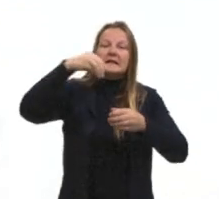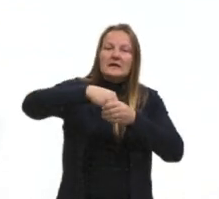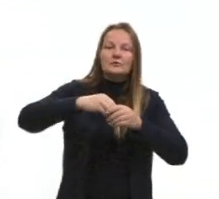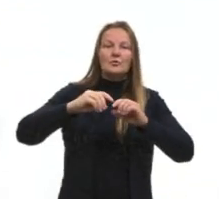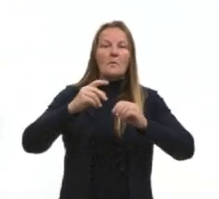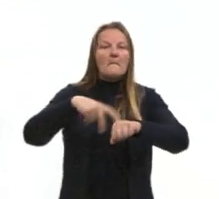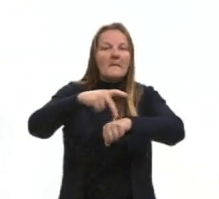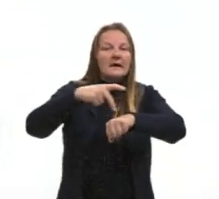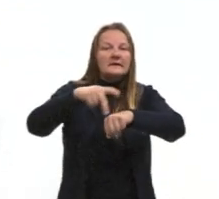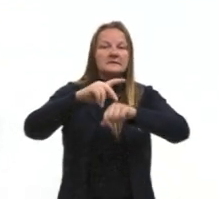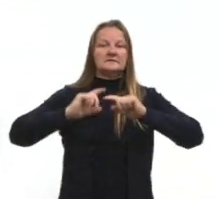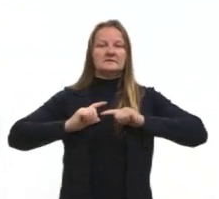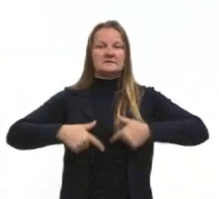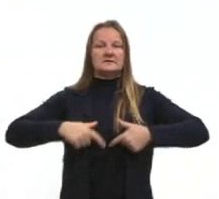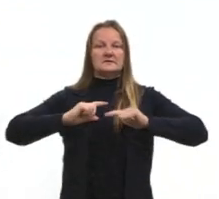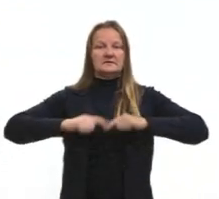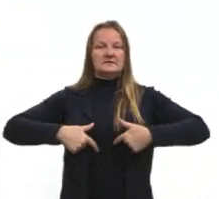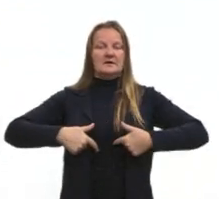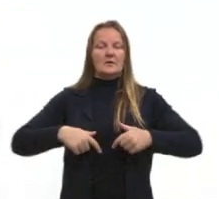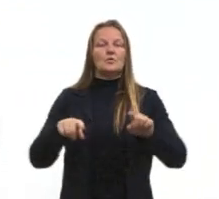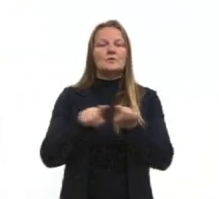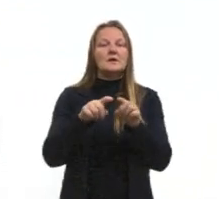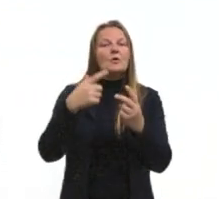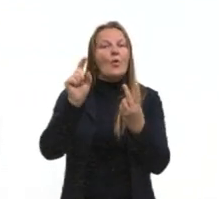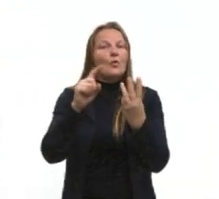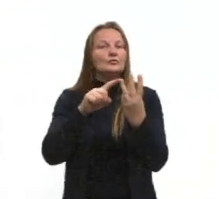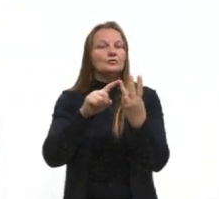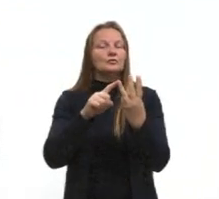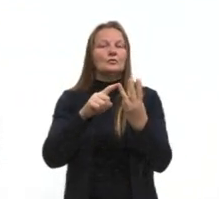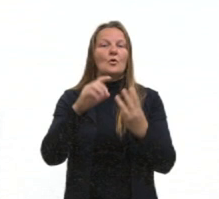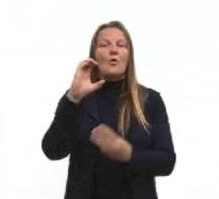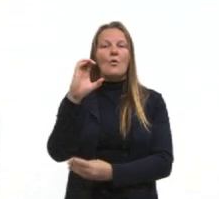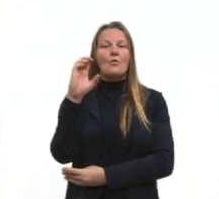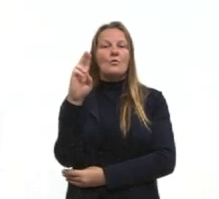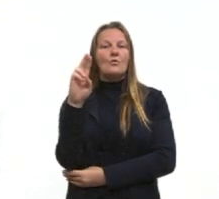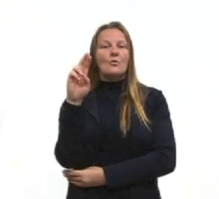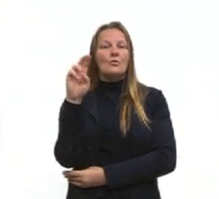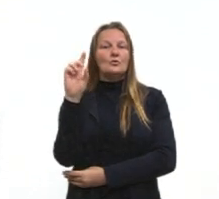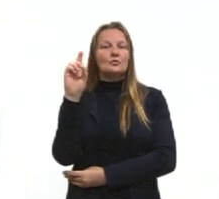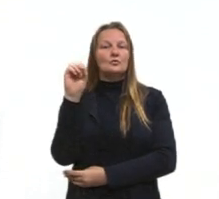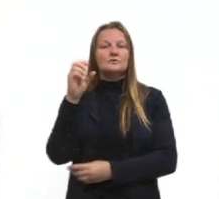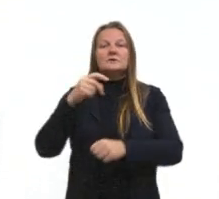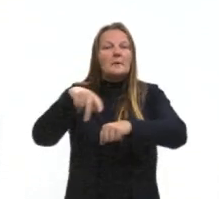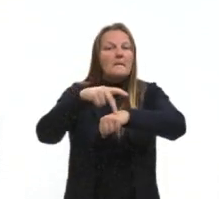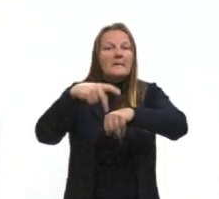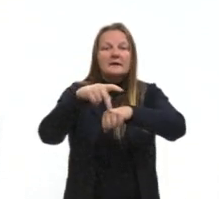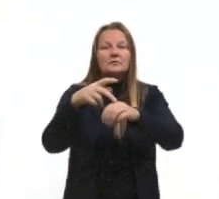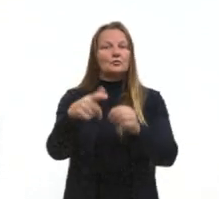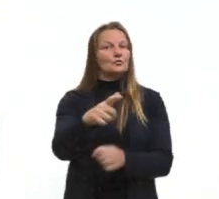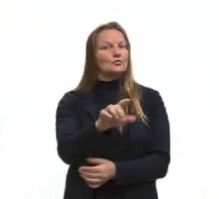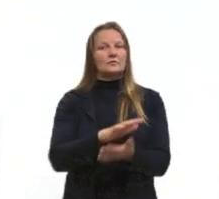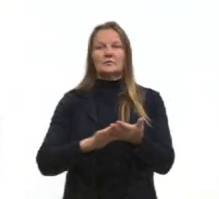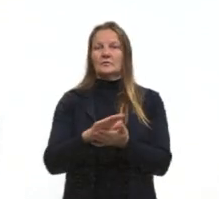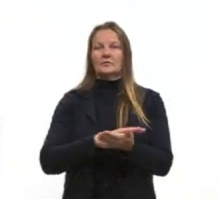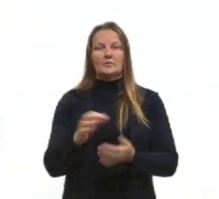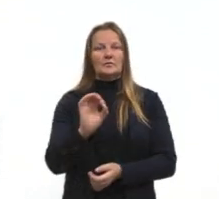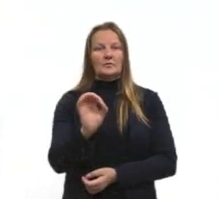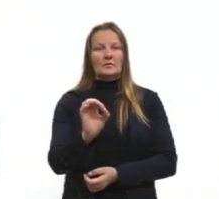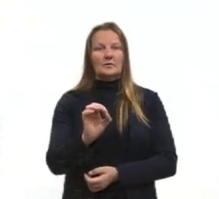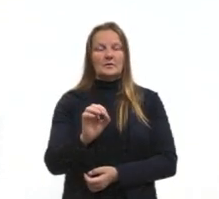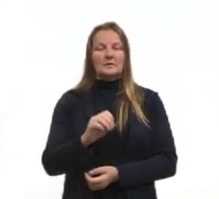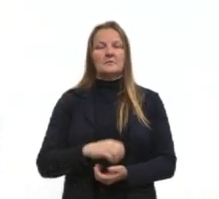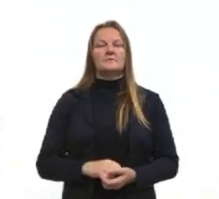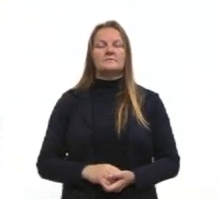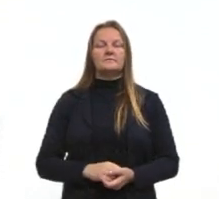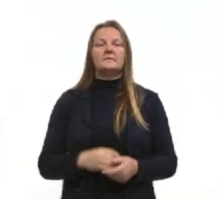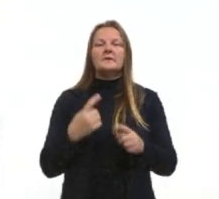bem forte que são os curdos né um povo sem Pátria né Qual que é o problema relacionado a esse a esse povo